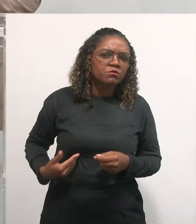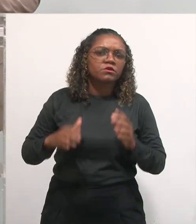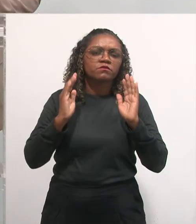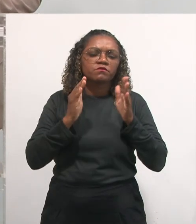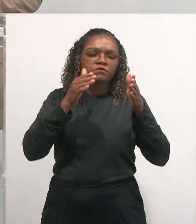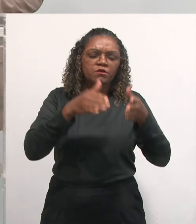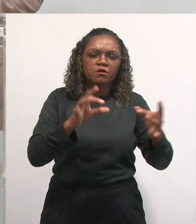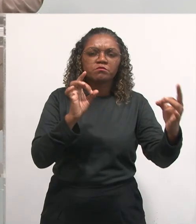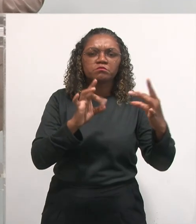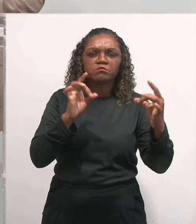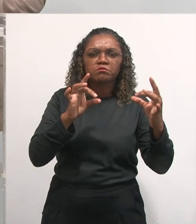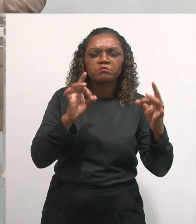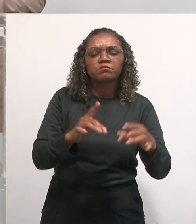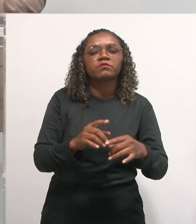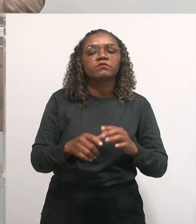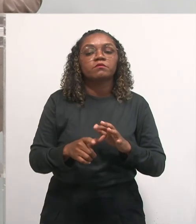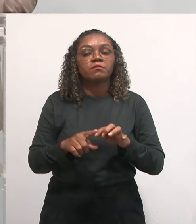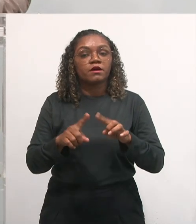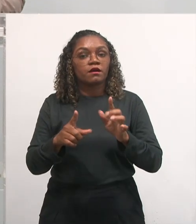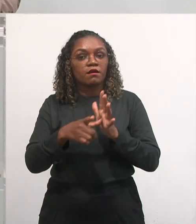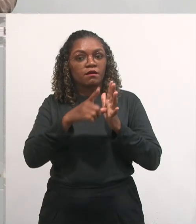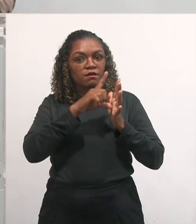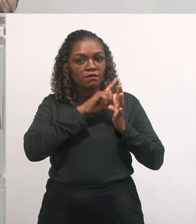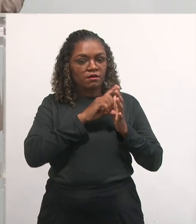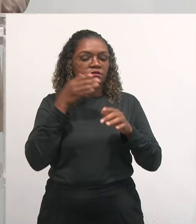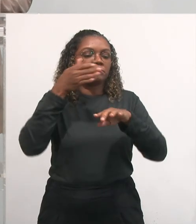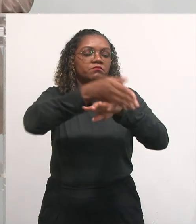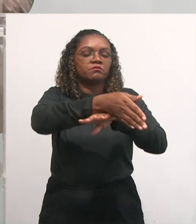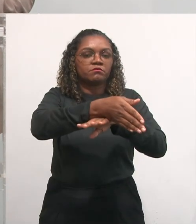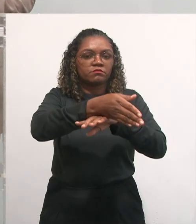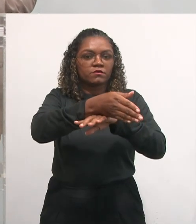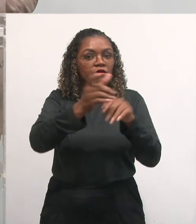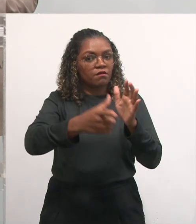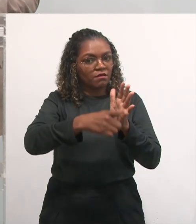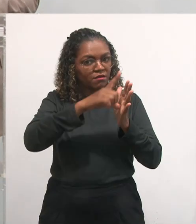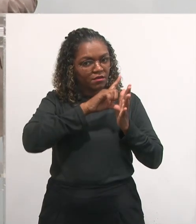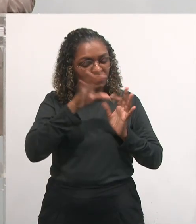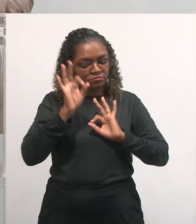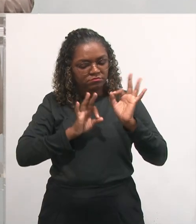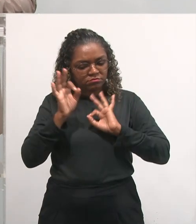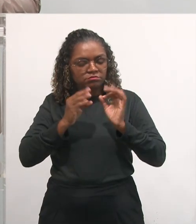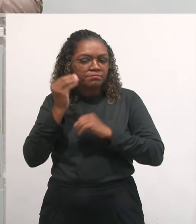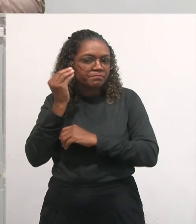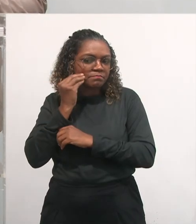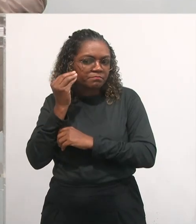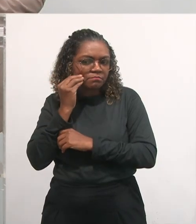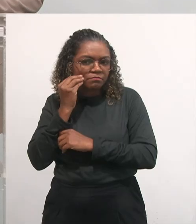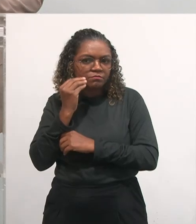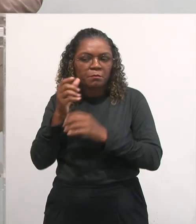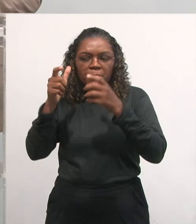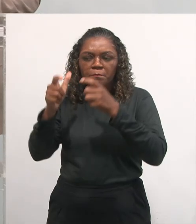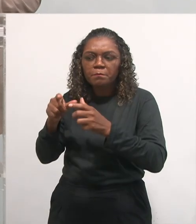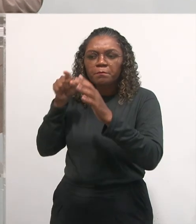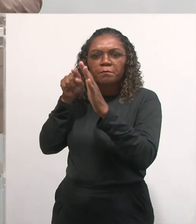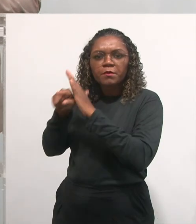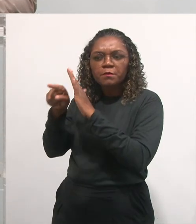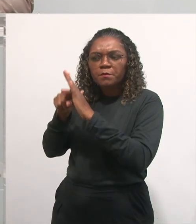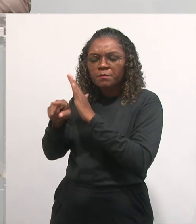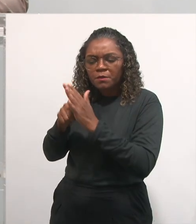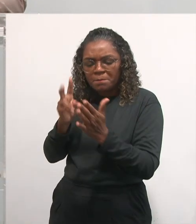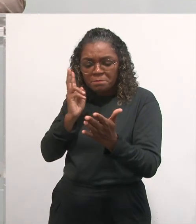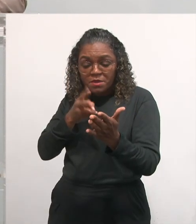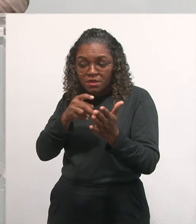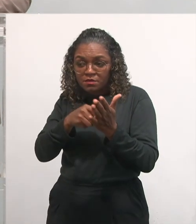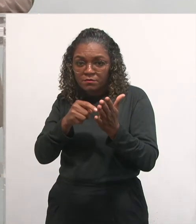atender aquele... Antes de você ir lá naquele bairro, né, teste aquele pergunta, nem que seja em outro bairro da cidade, teste